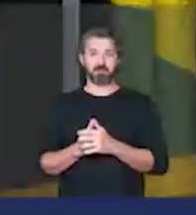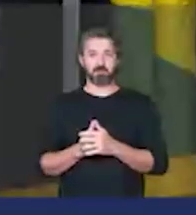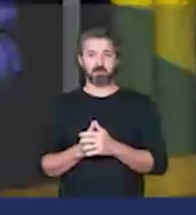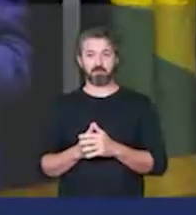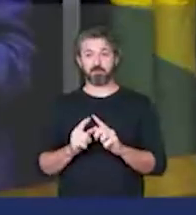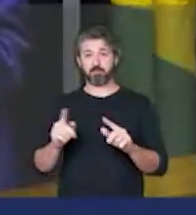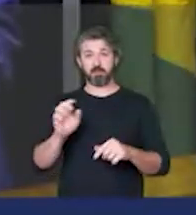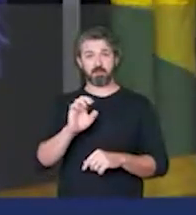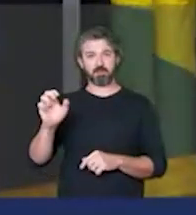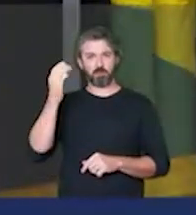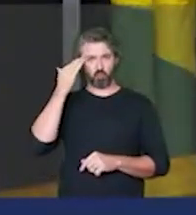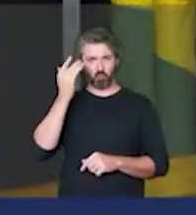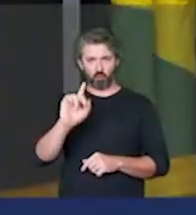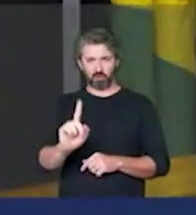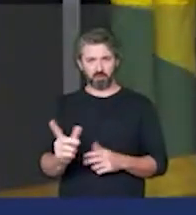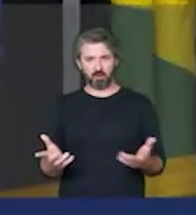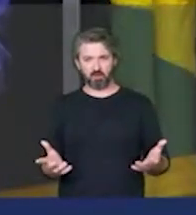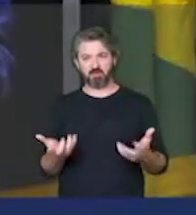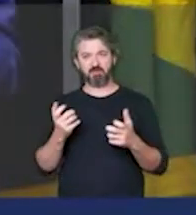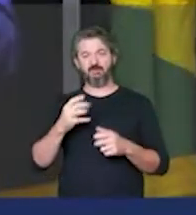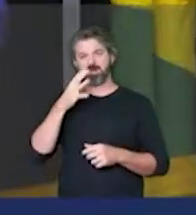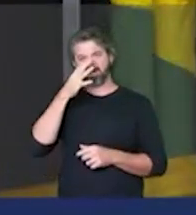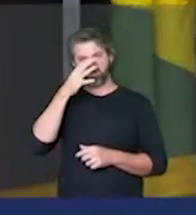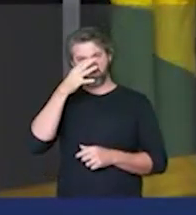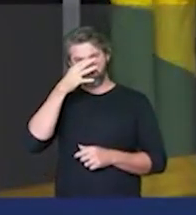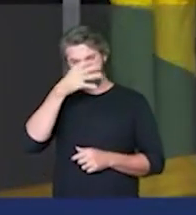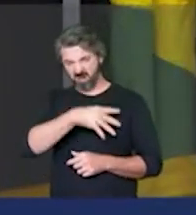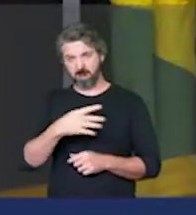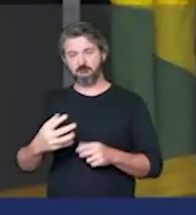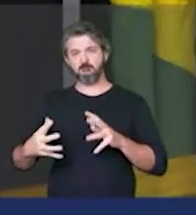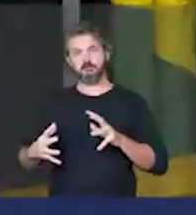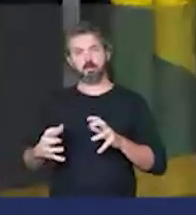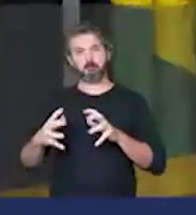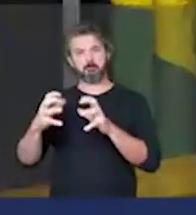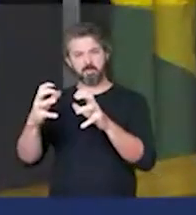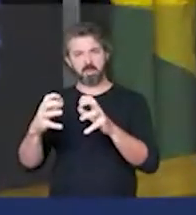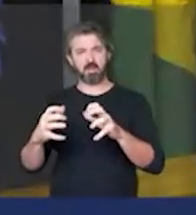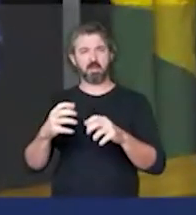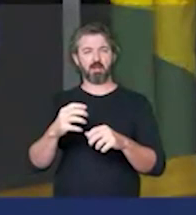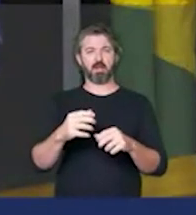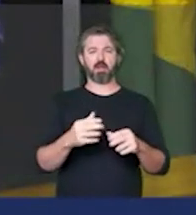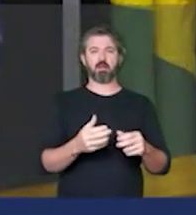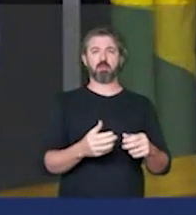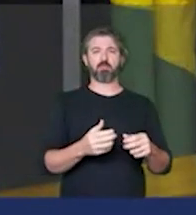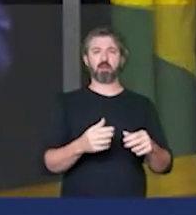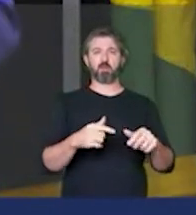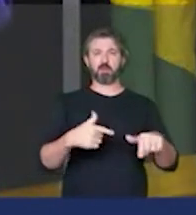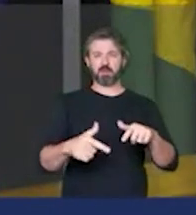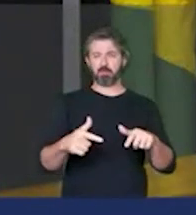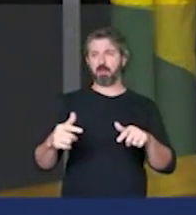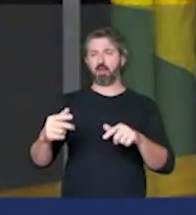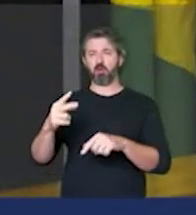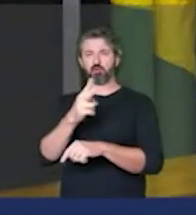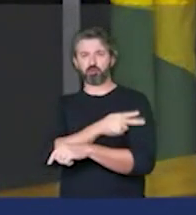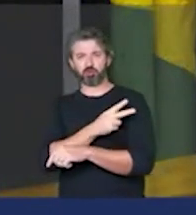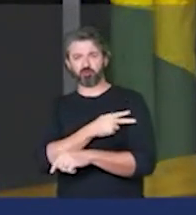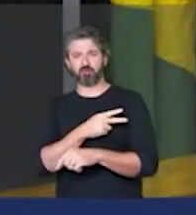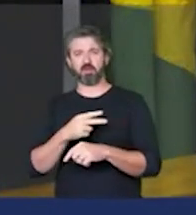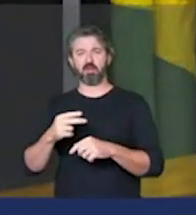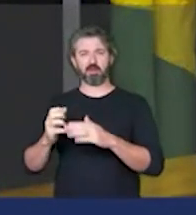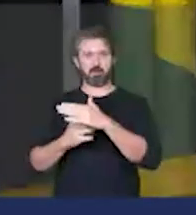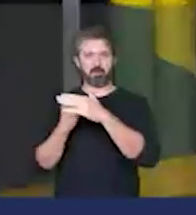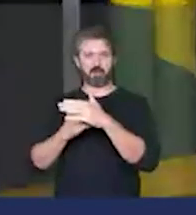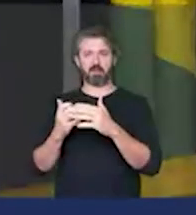Mas parece que as esquerdas não entenderam ainda e querem forçar o conflito do trabalhador contra o empregador. Quando a